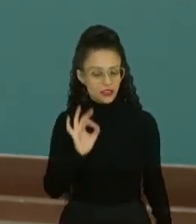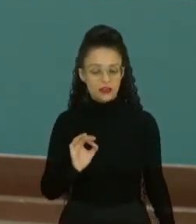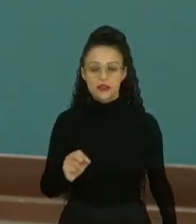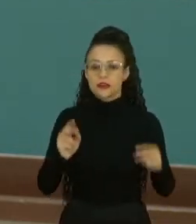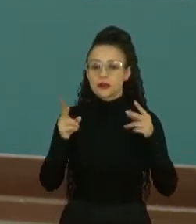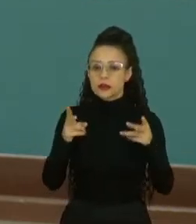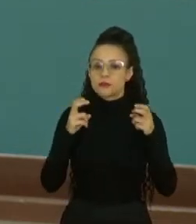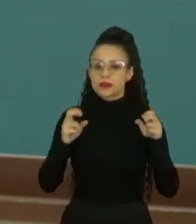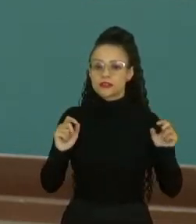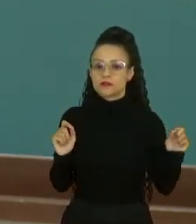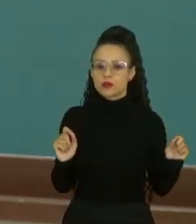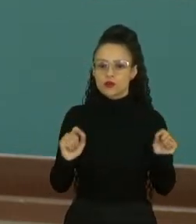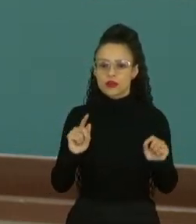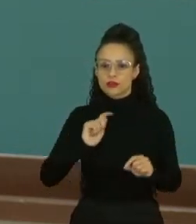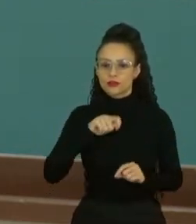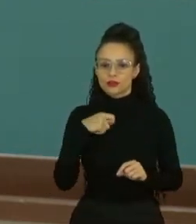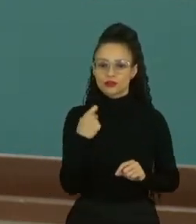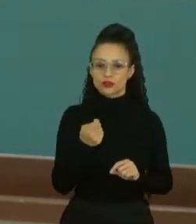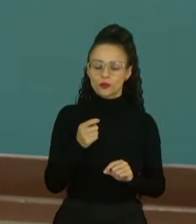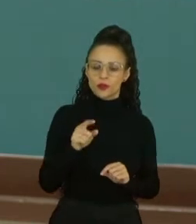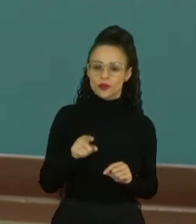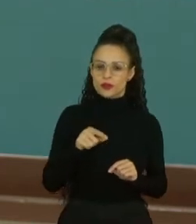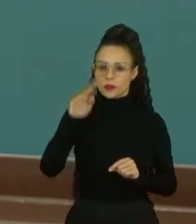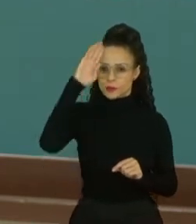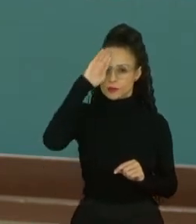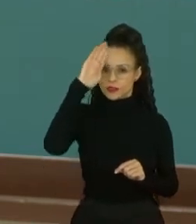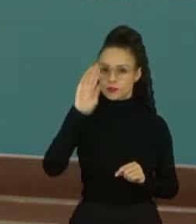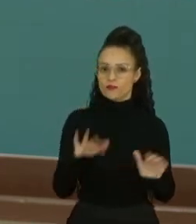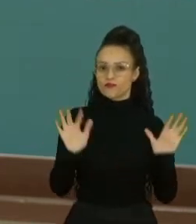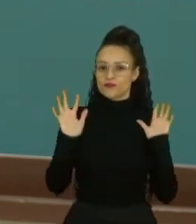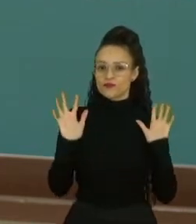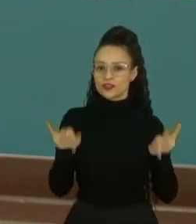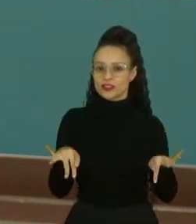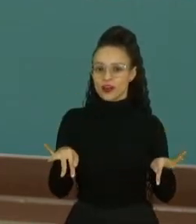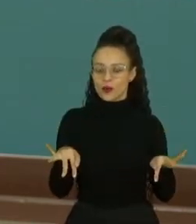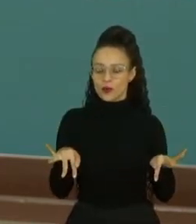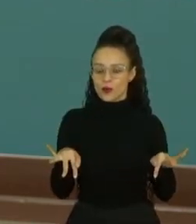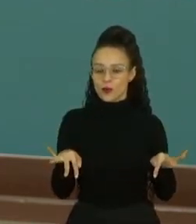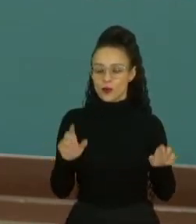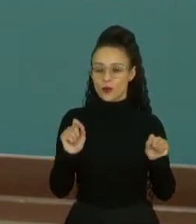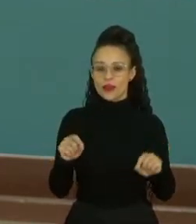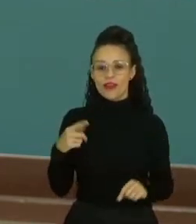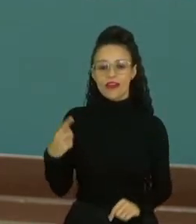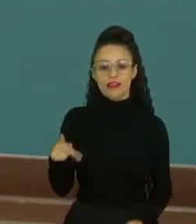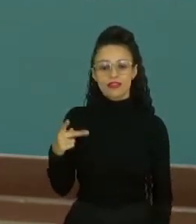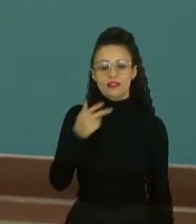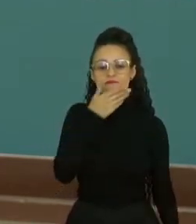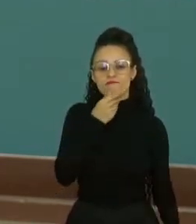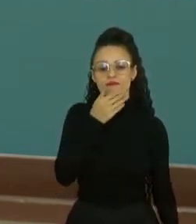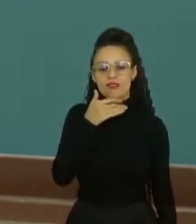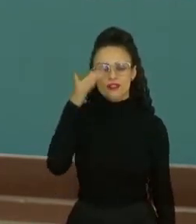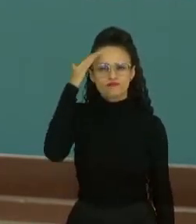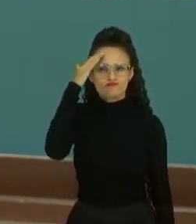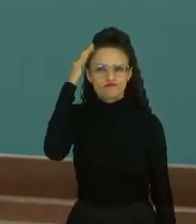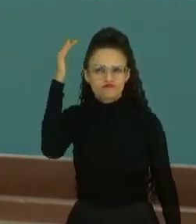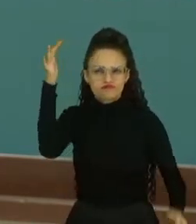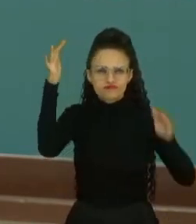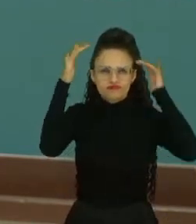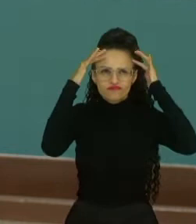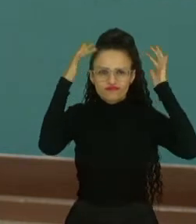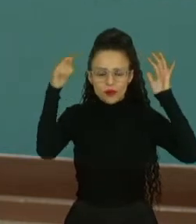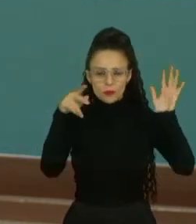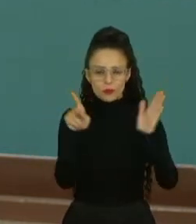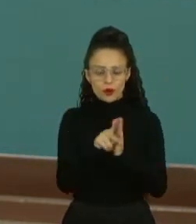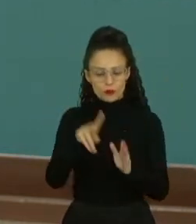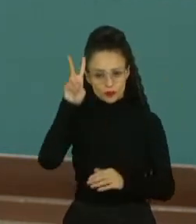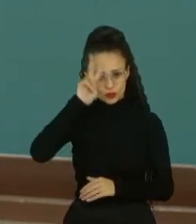né, notarmos essa questão, né, principalmente essa final aqui, da imaginação, fazer parte das histórias,